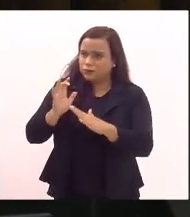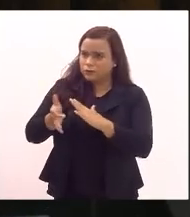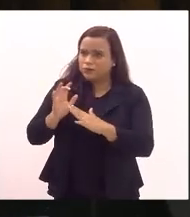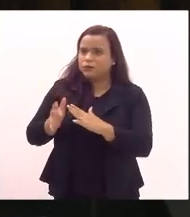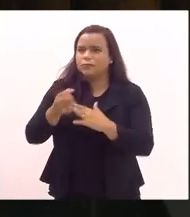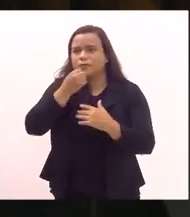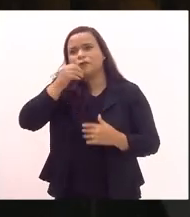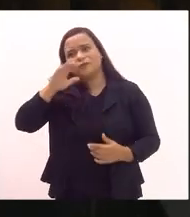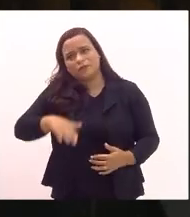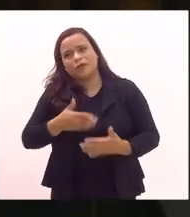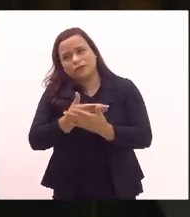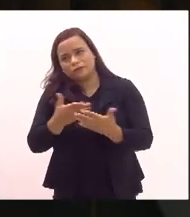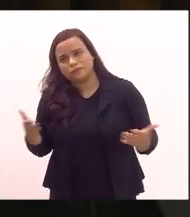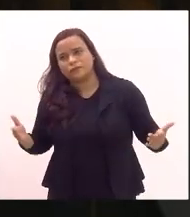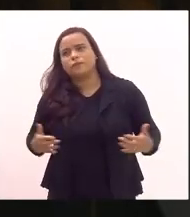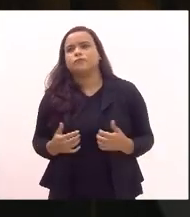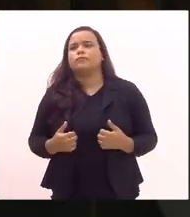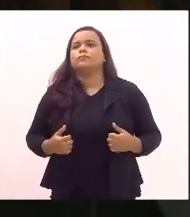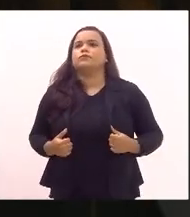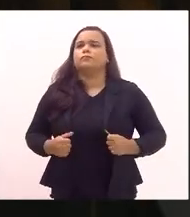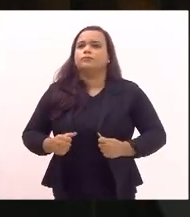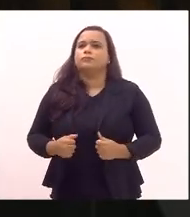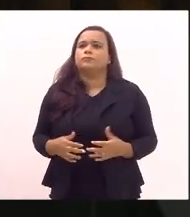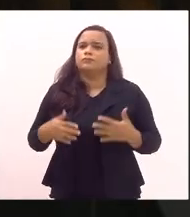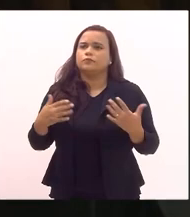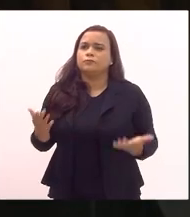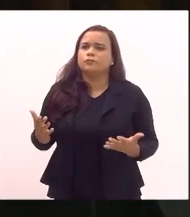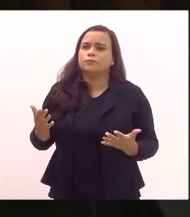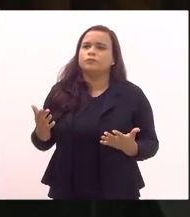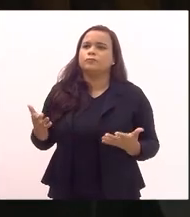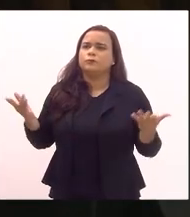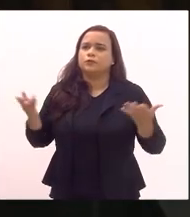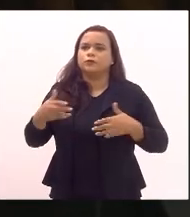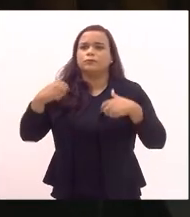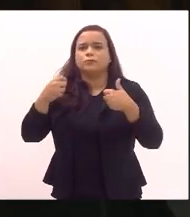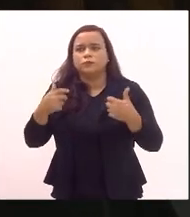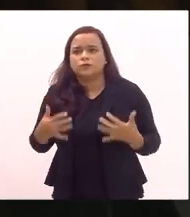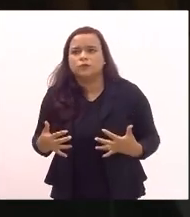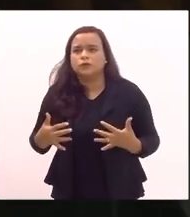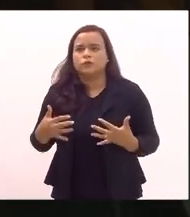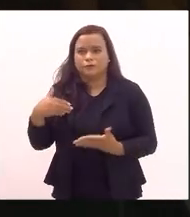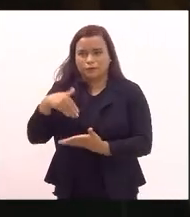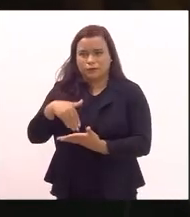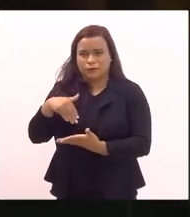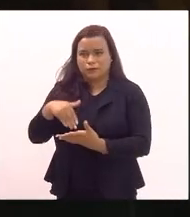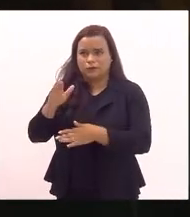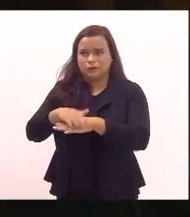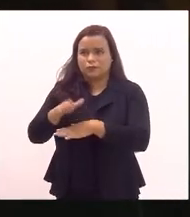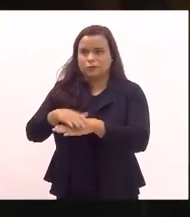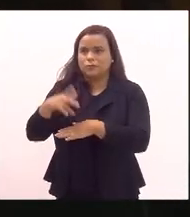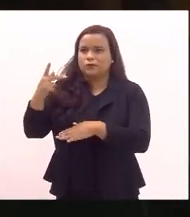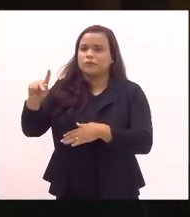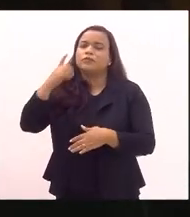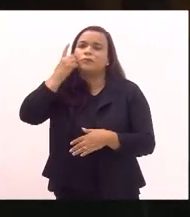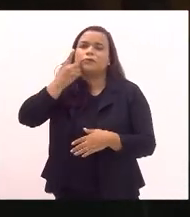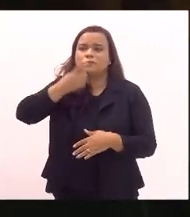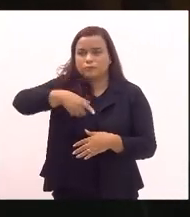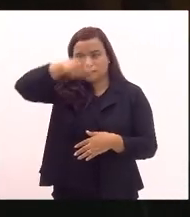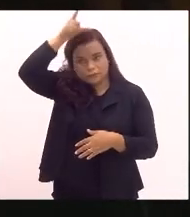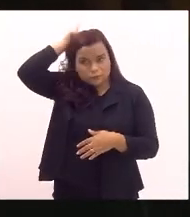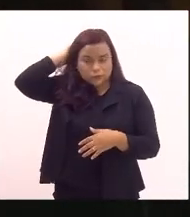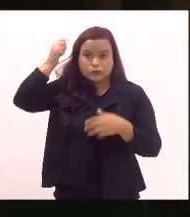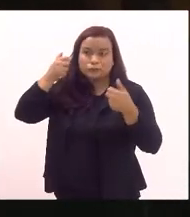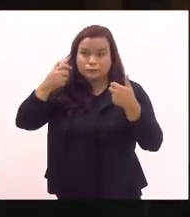sociais Boa tarde a todos pegando uma deixe agora na fala final do deputado Luiz Paulo